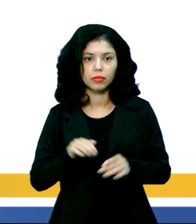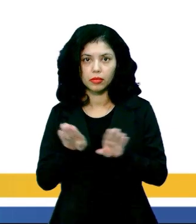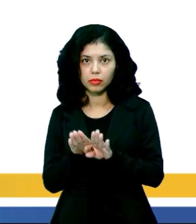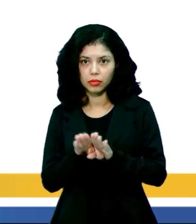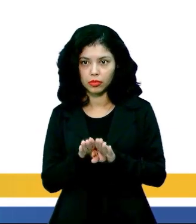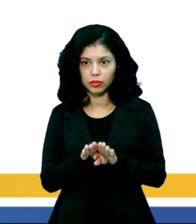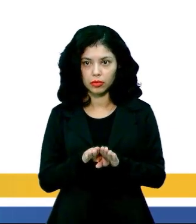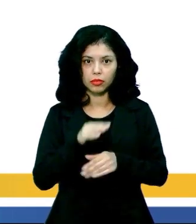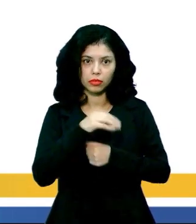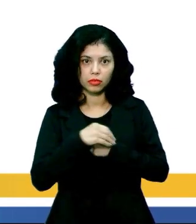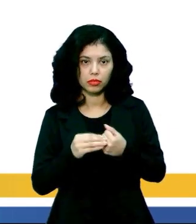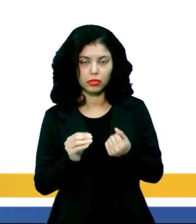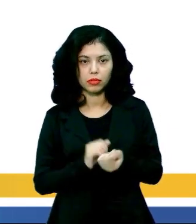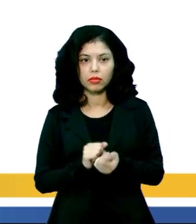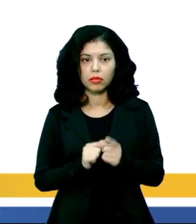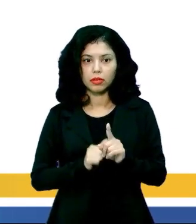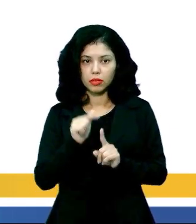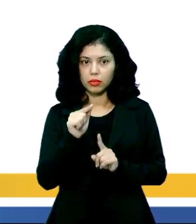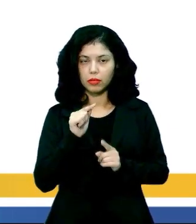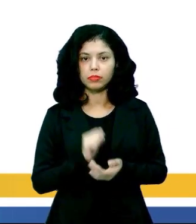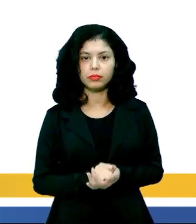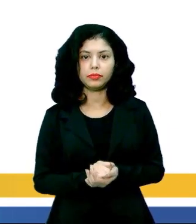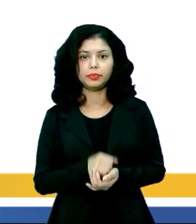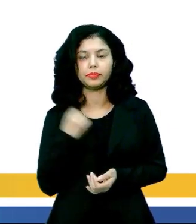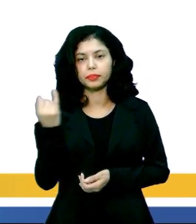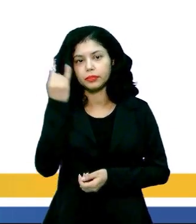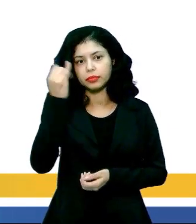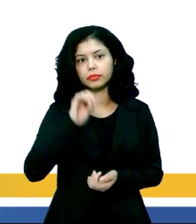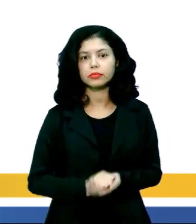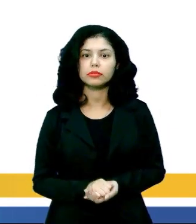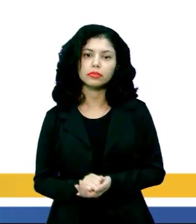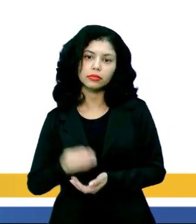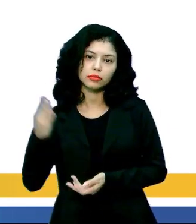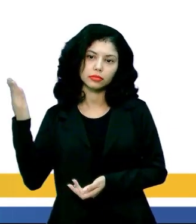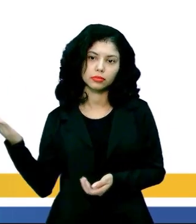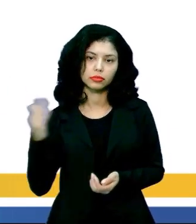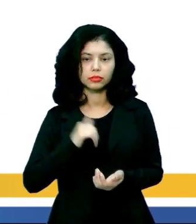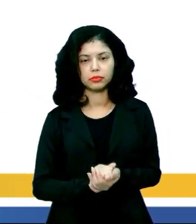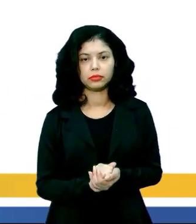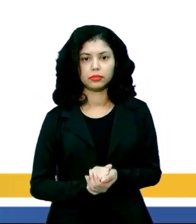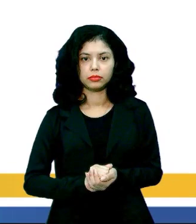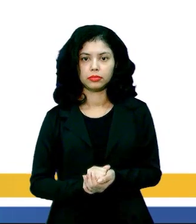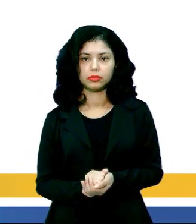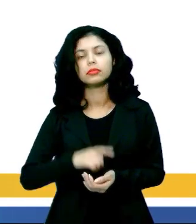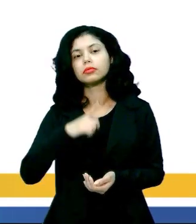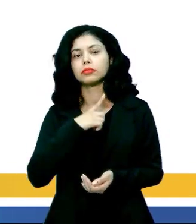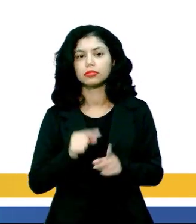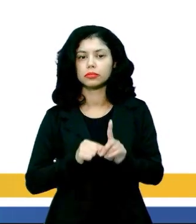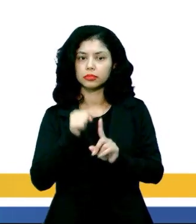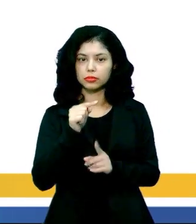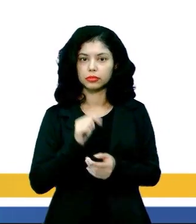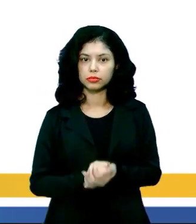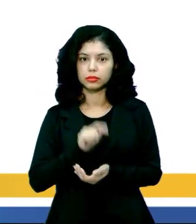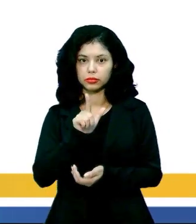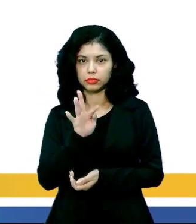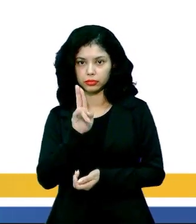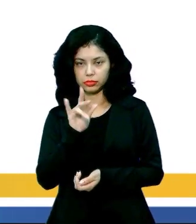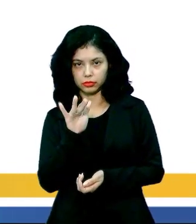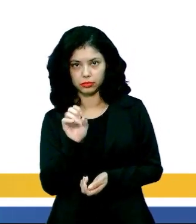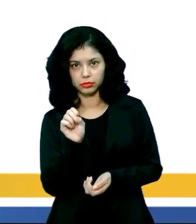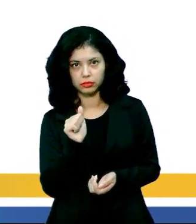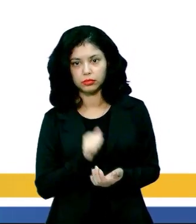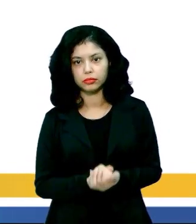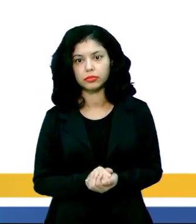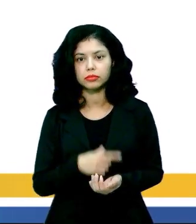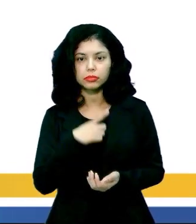massa molecular, vezes o volume. É importante que nessa situação o volume ele esteja em litros, tá? O